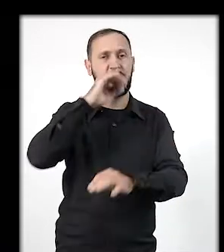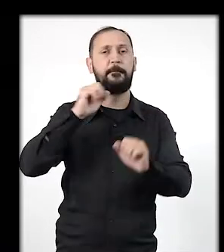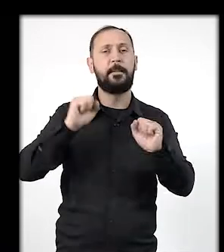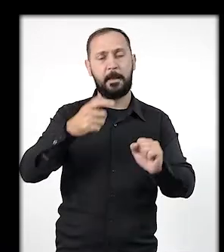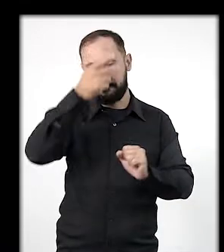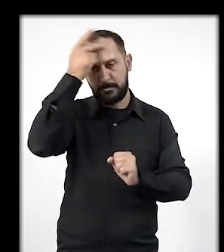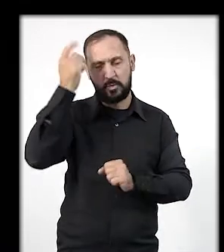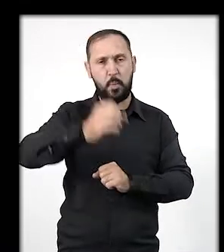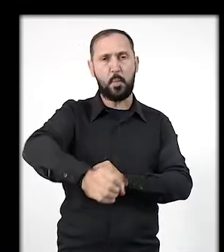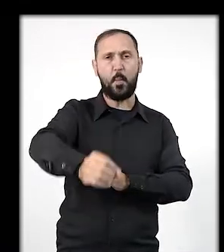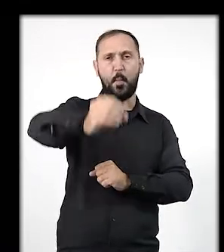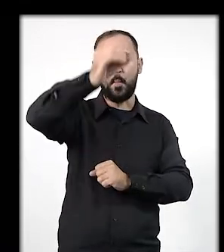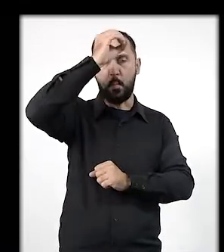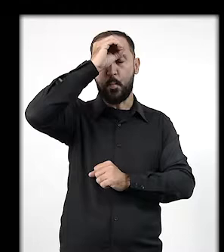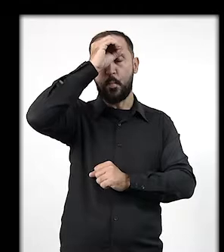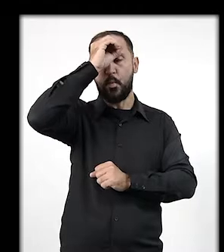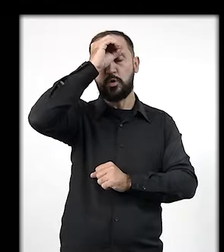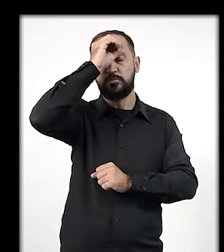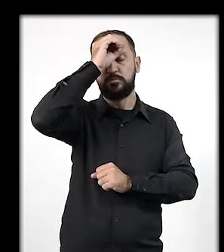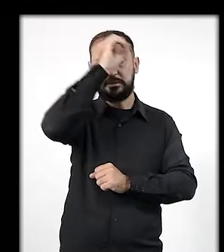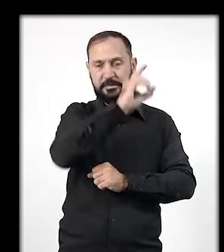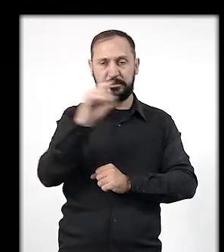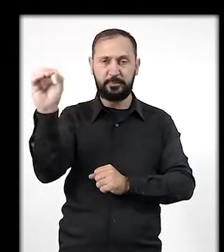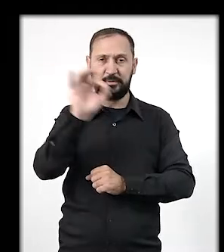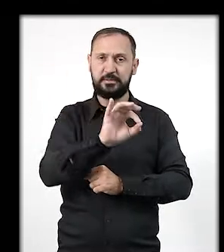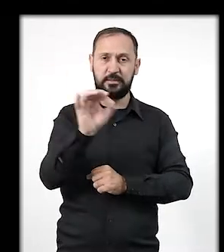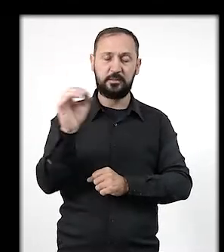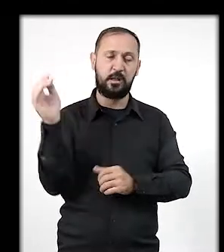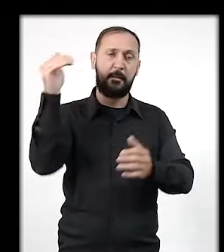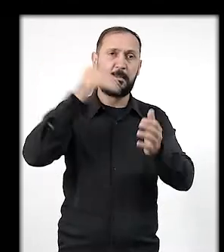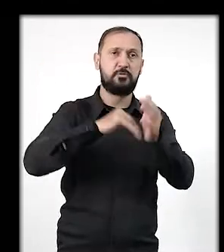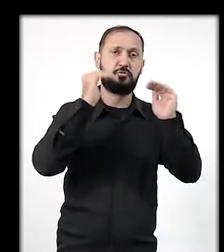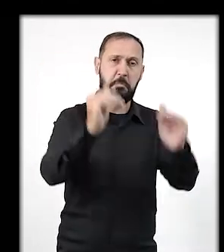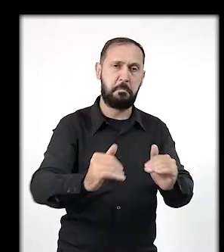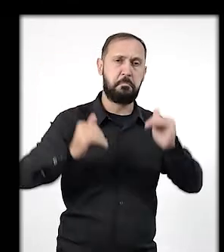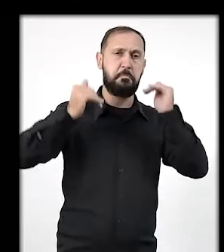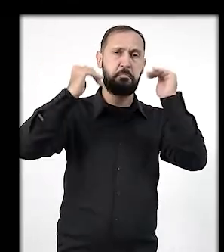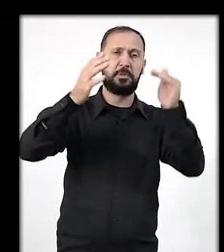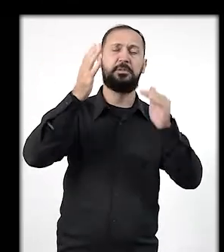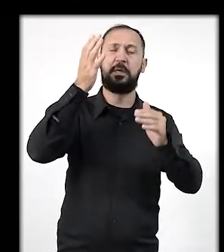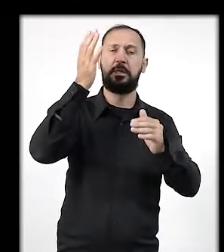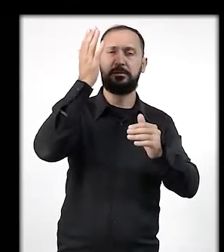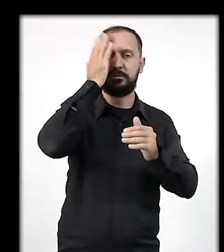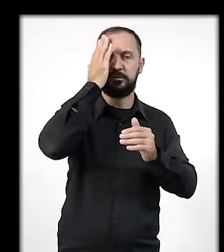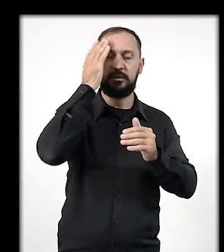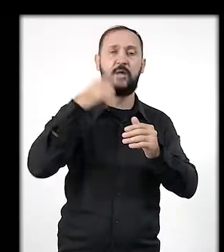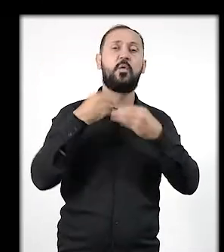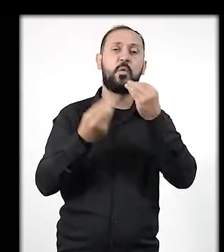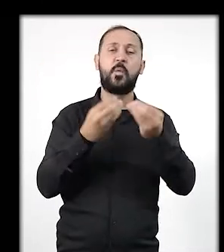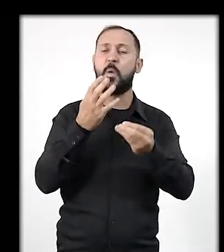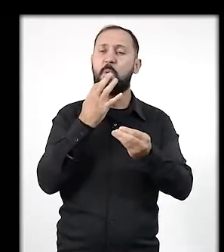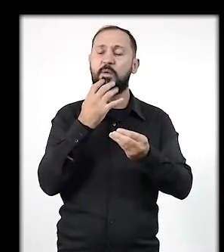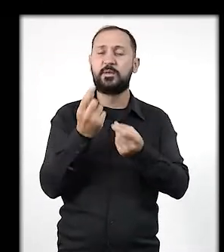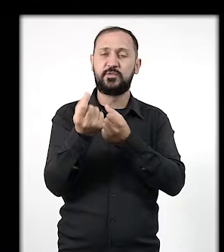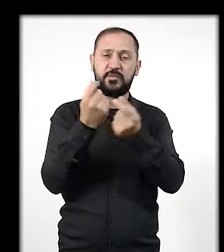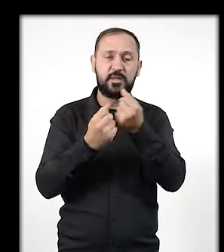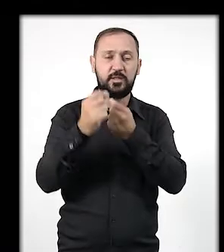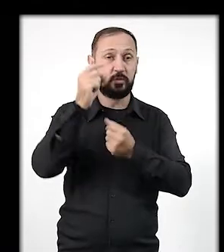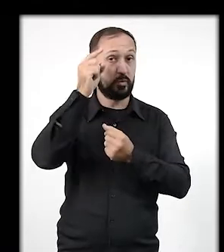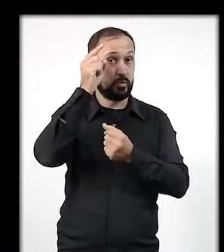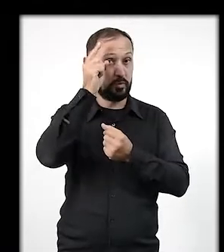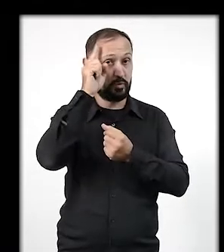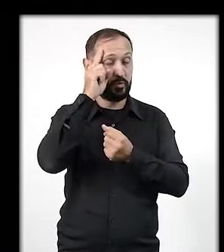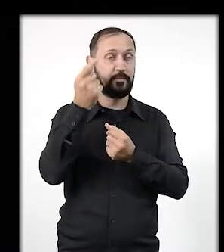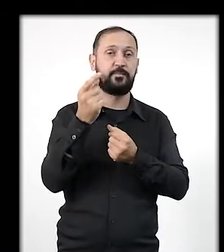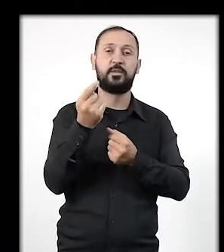ela desde uma pessoa absolutamente leiga, né, até uma pessoa com nível de formação elevada. Ela trata do nível de conhecimento em finanças do dia a